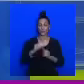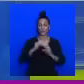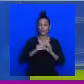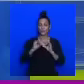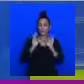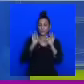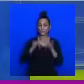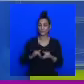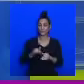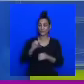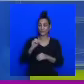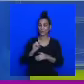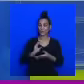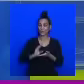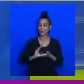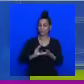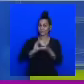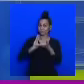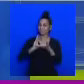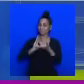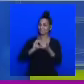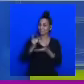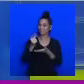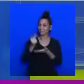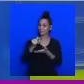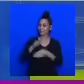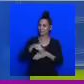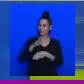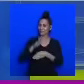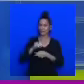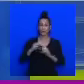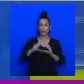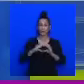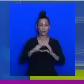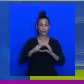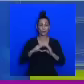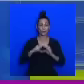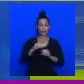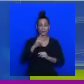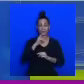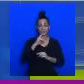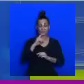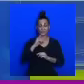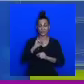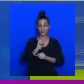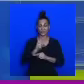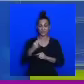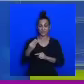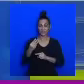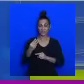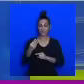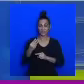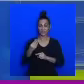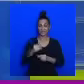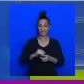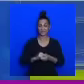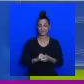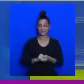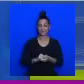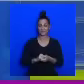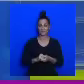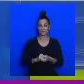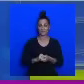Concurso final 0 da Loto Fácil, prêmio ainda maior. Bola verde, número 03. Verde,